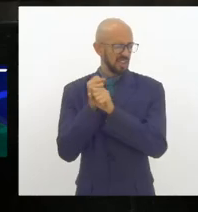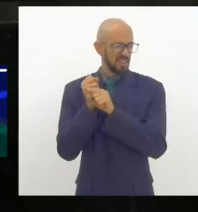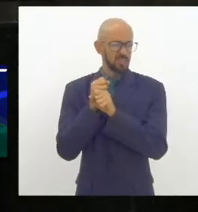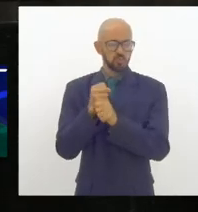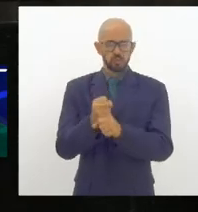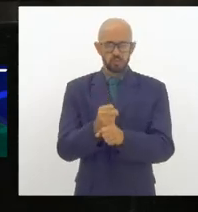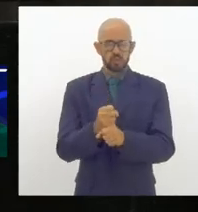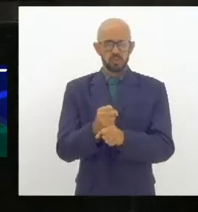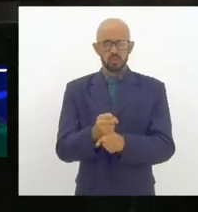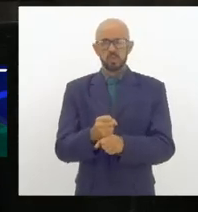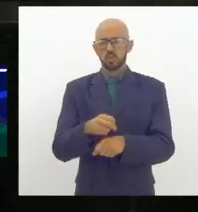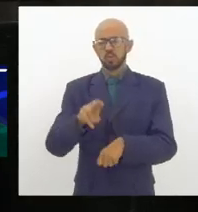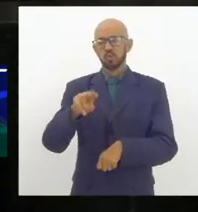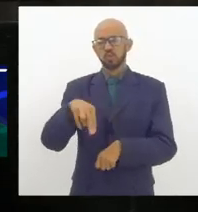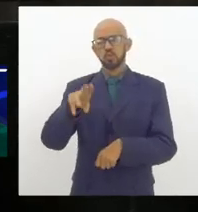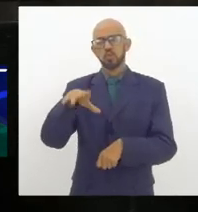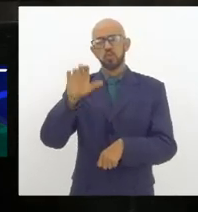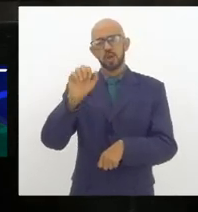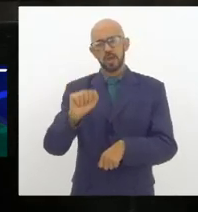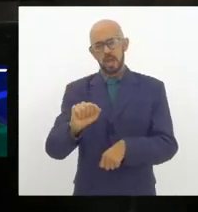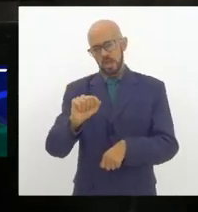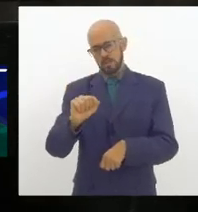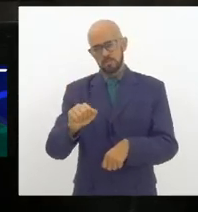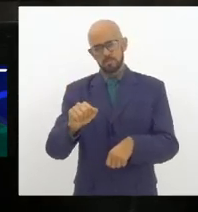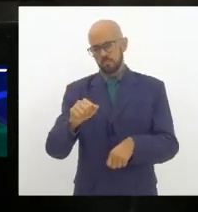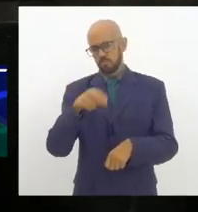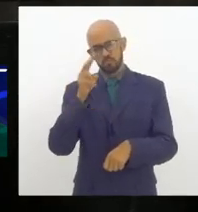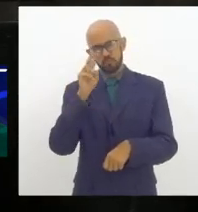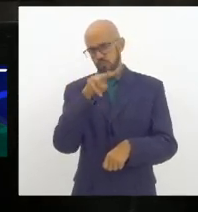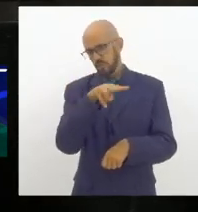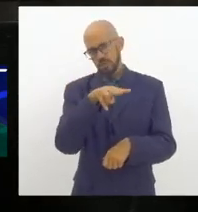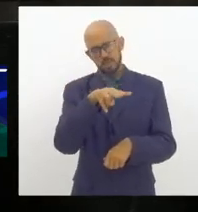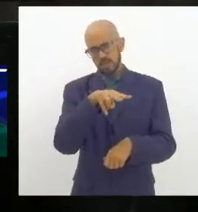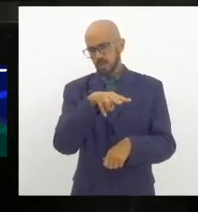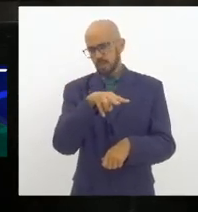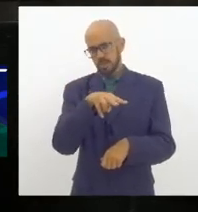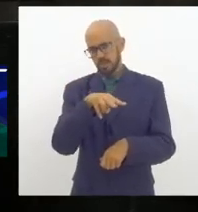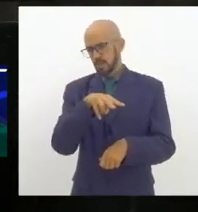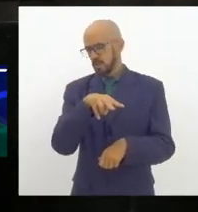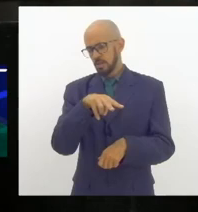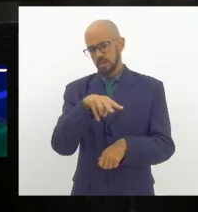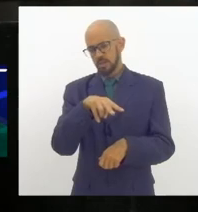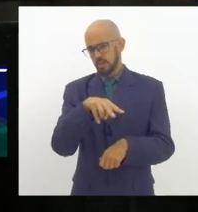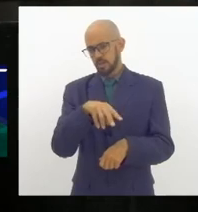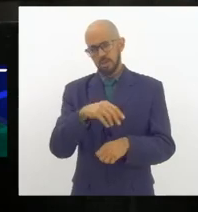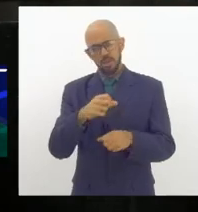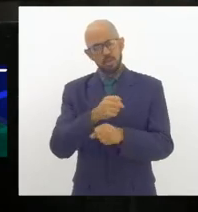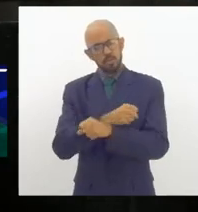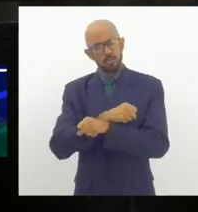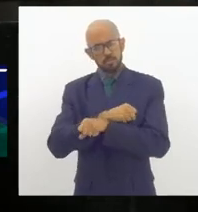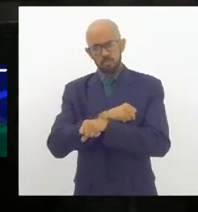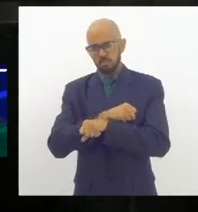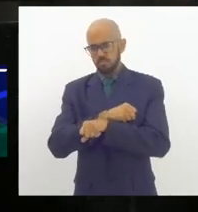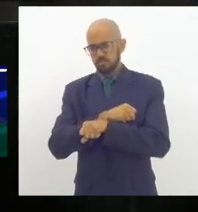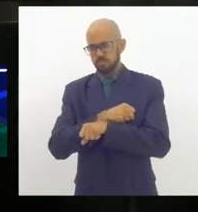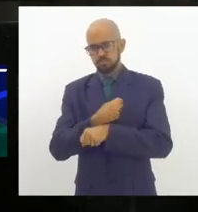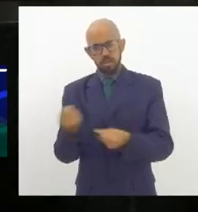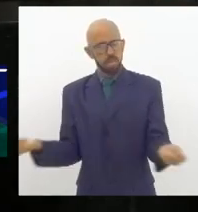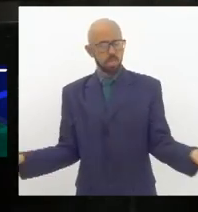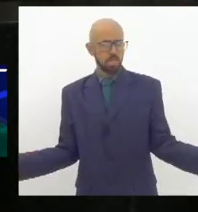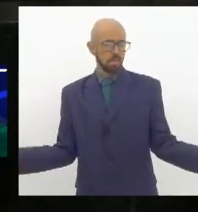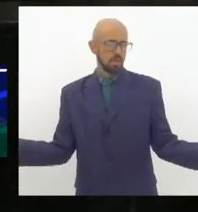anos jamais vi um descalabro um descontrole no poder